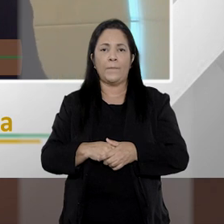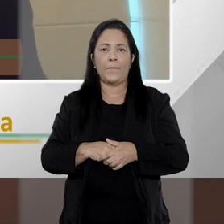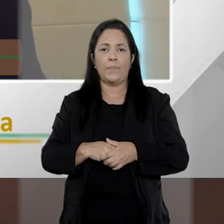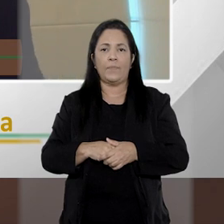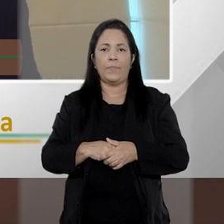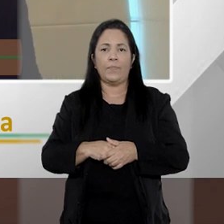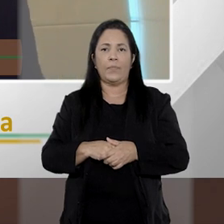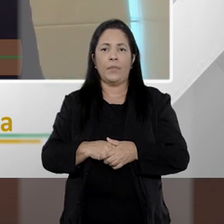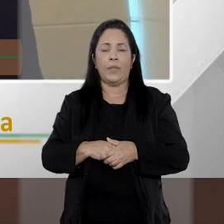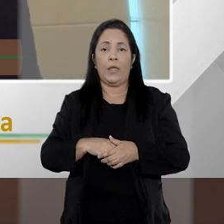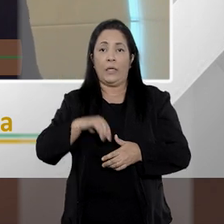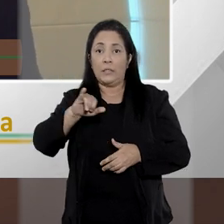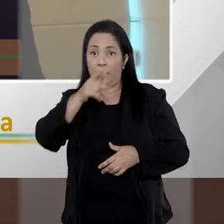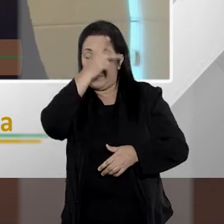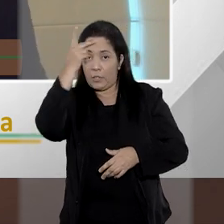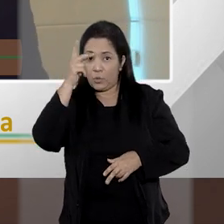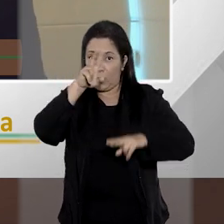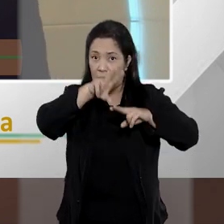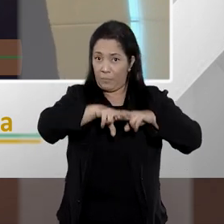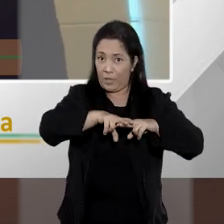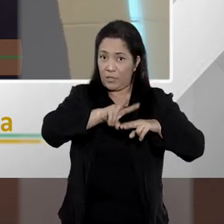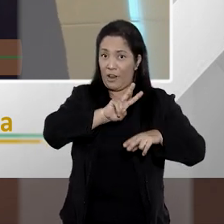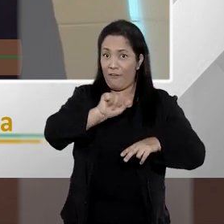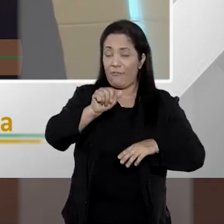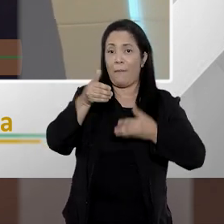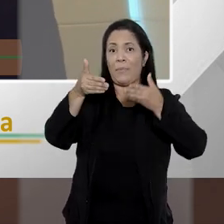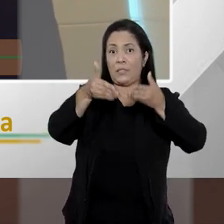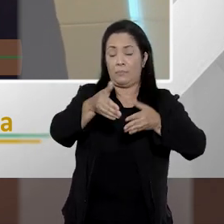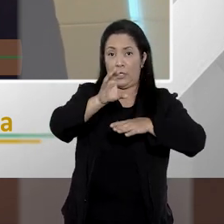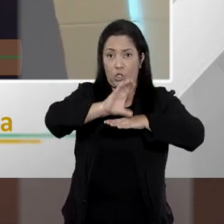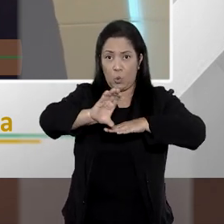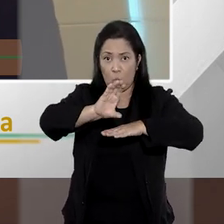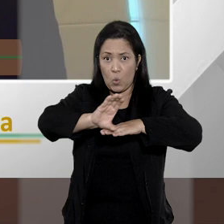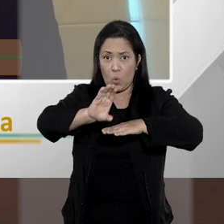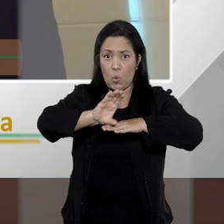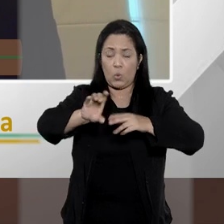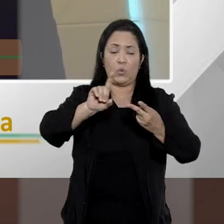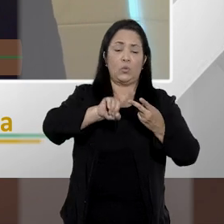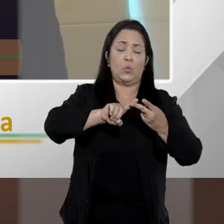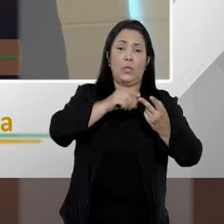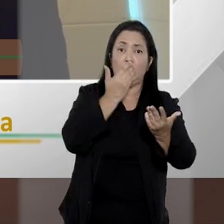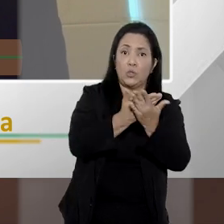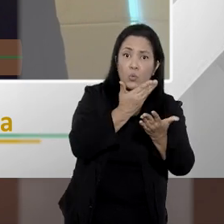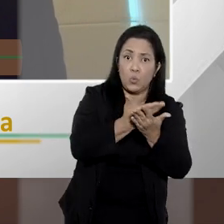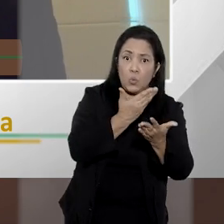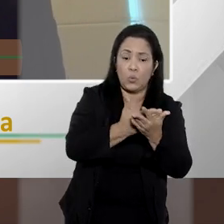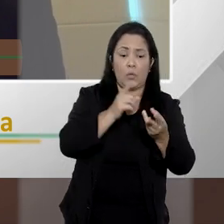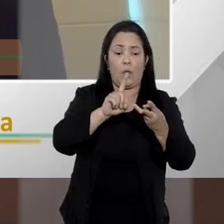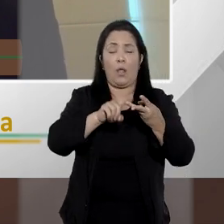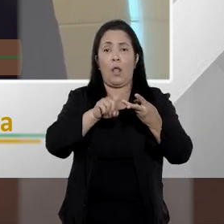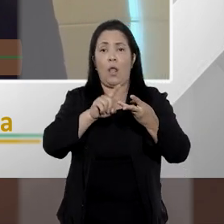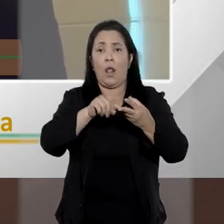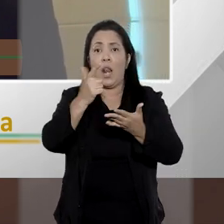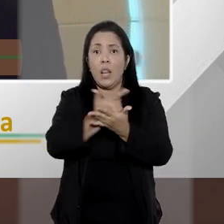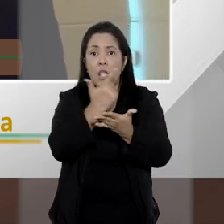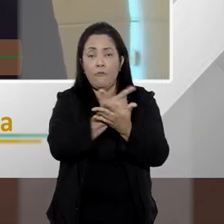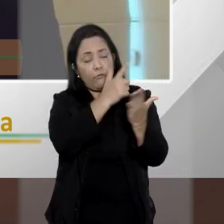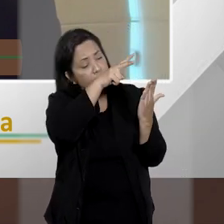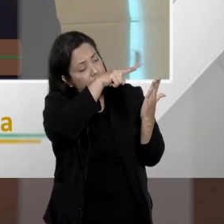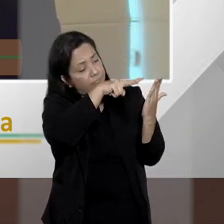a remissão através dos estudos relacionados a cursos, como uhum. a leitura de livros convertidas em resenhas, por